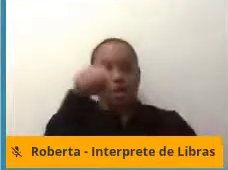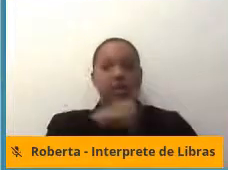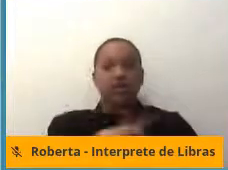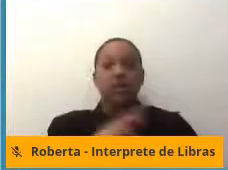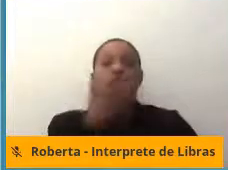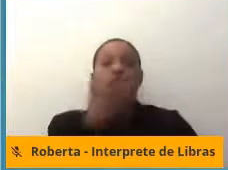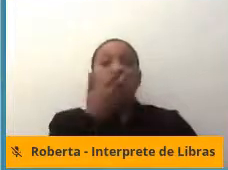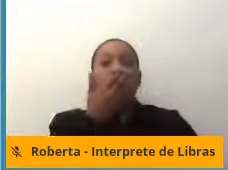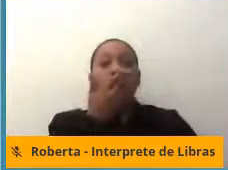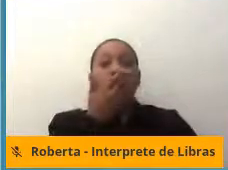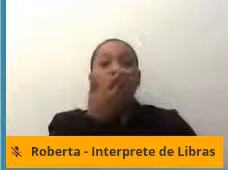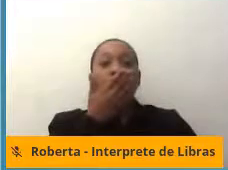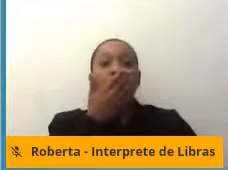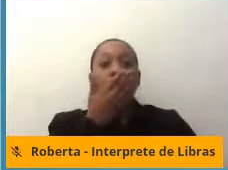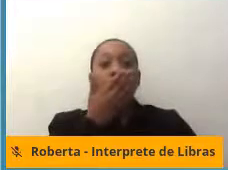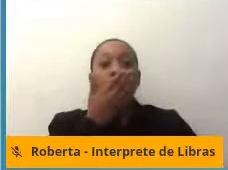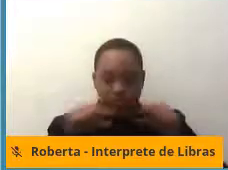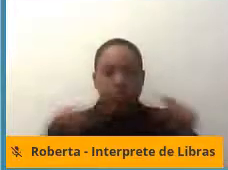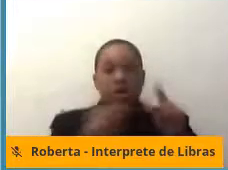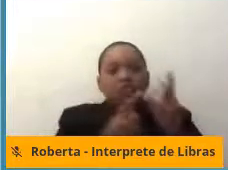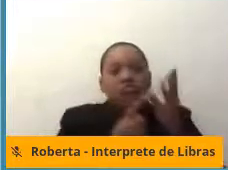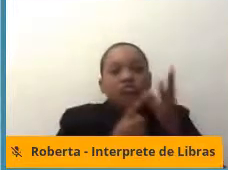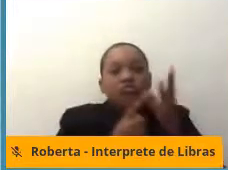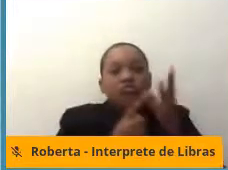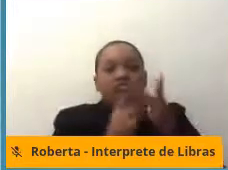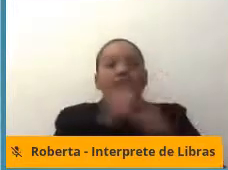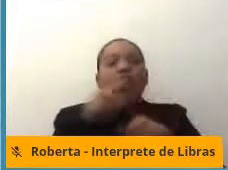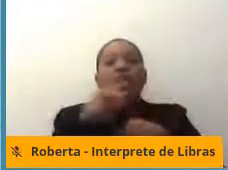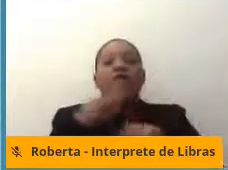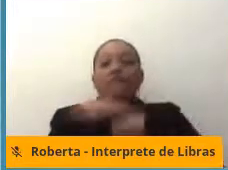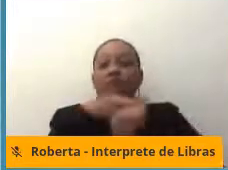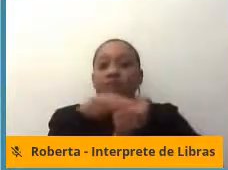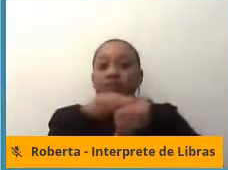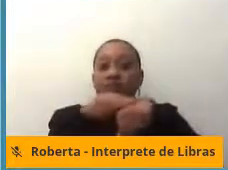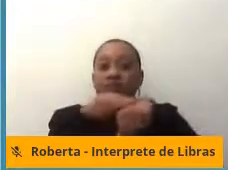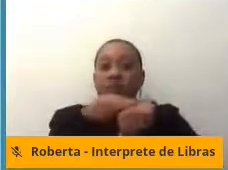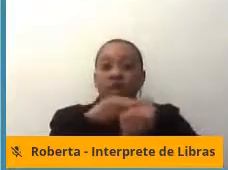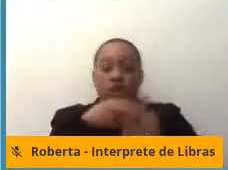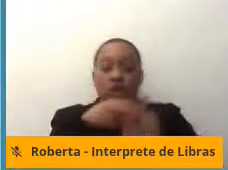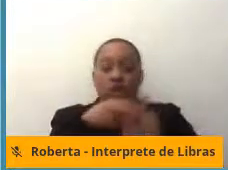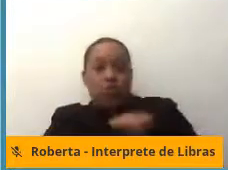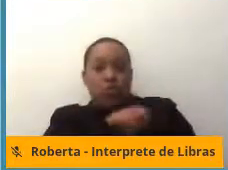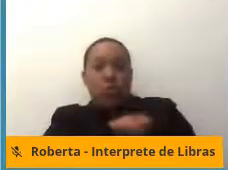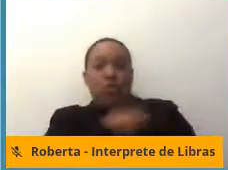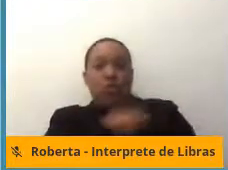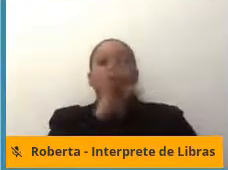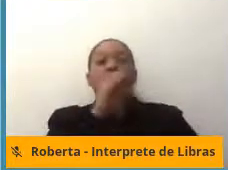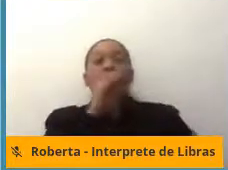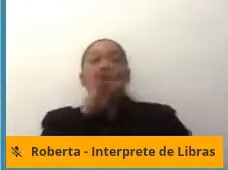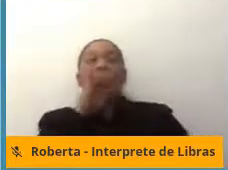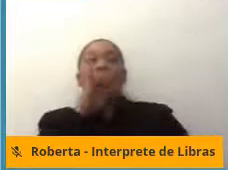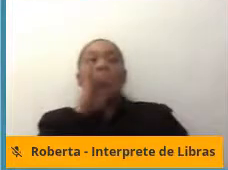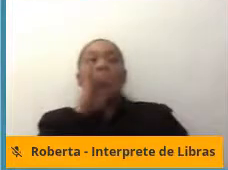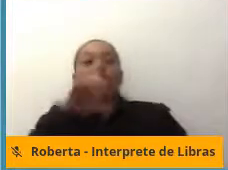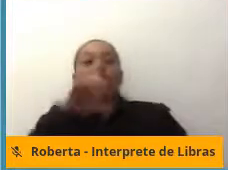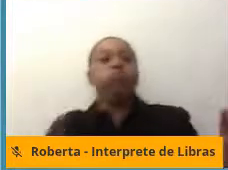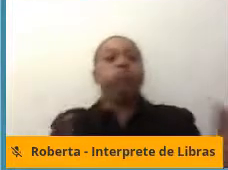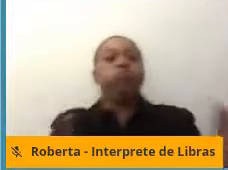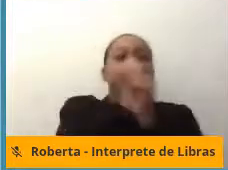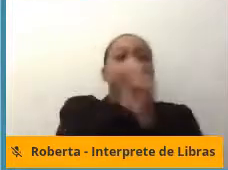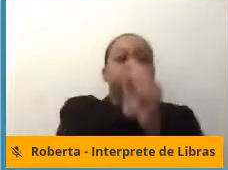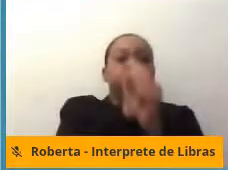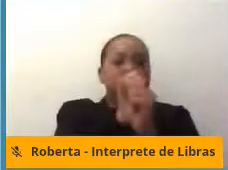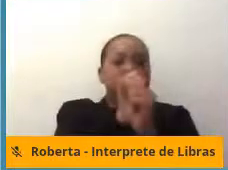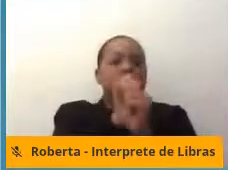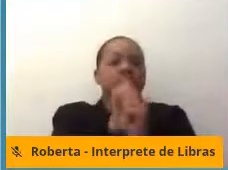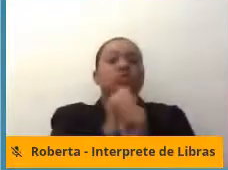total de bolinhas suscetíveis. No começo, todo mundo era suscetível, só tinha um infectado. E à medida que o tempo passa, a curva vai ficando mais vermelha,